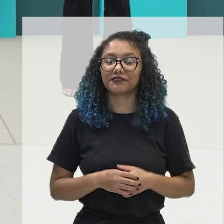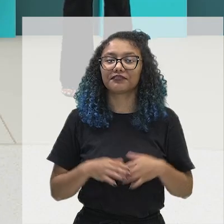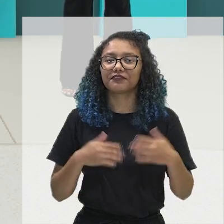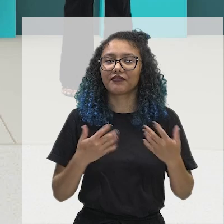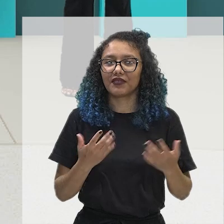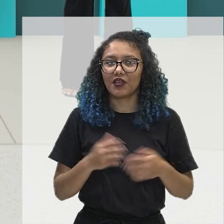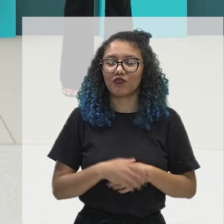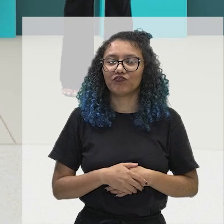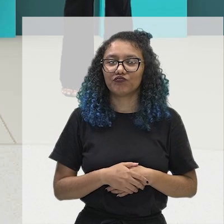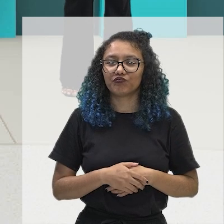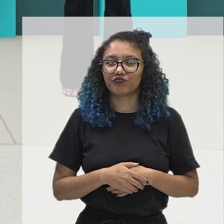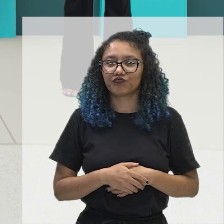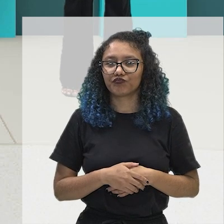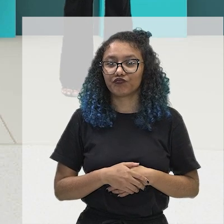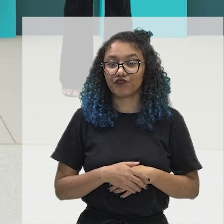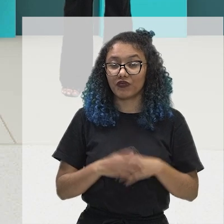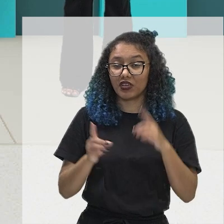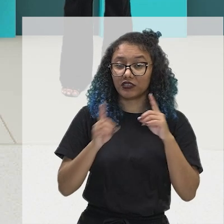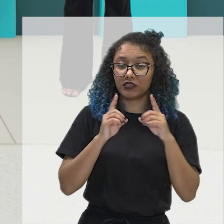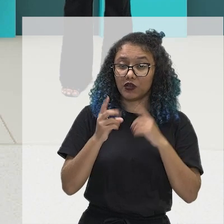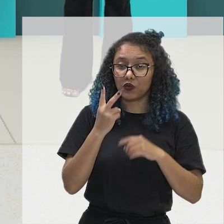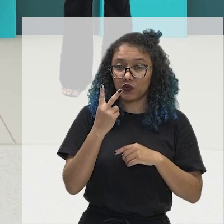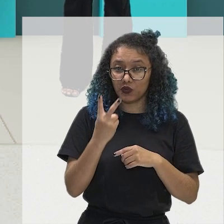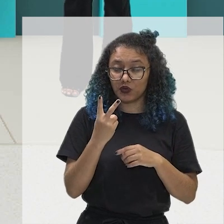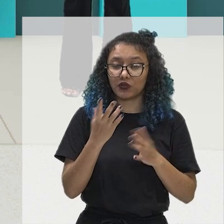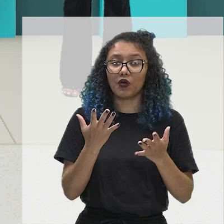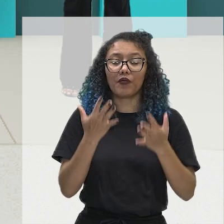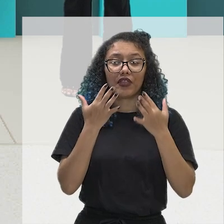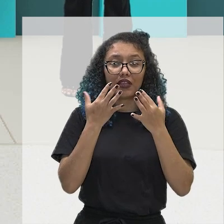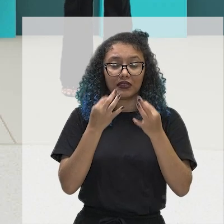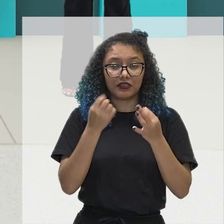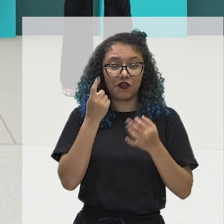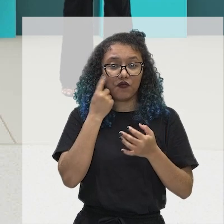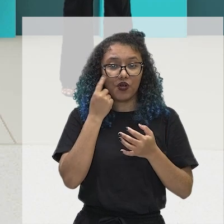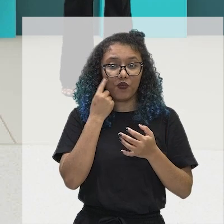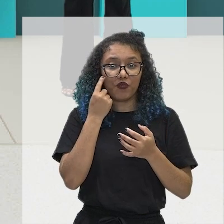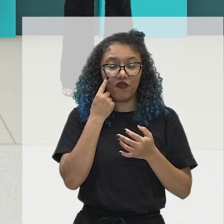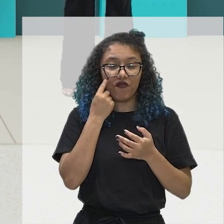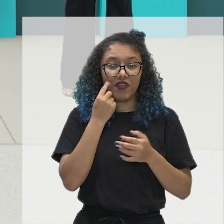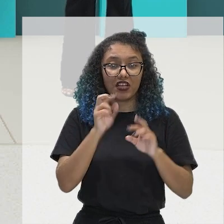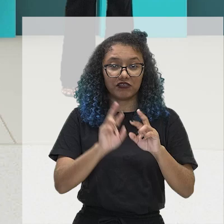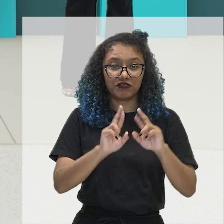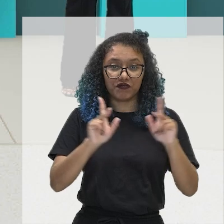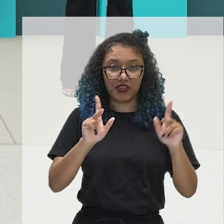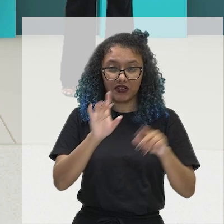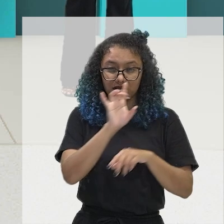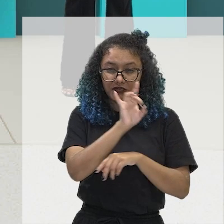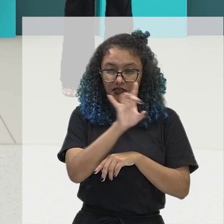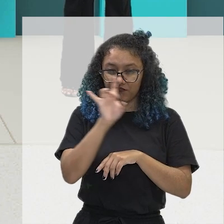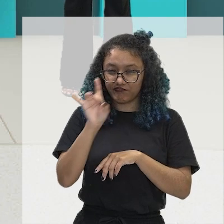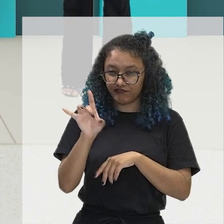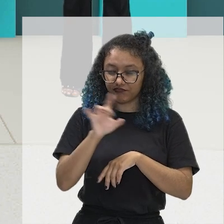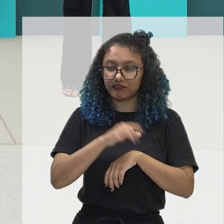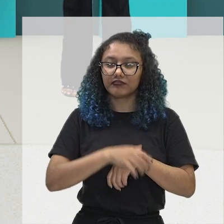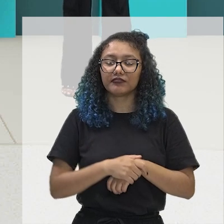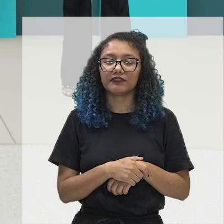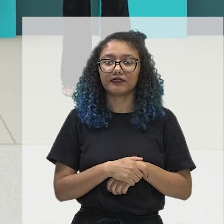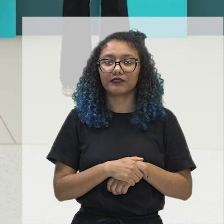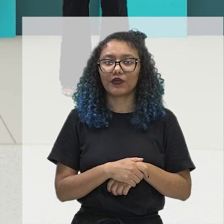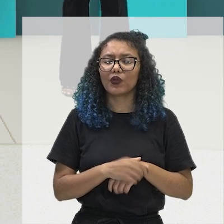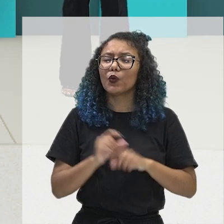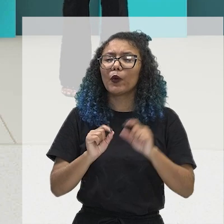Então, dois diálogos, vamos observar aqui na nossa cartela a diferença entre eles, né? O que tem